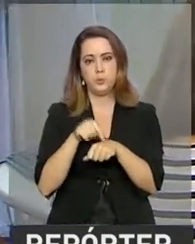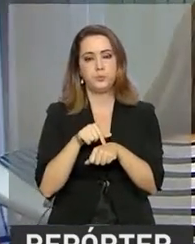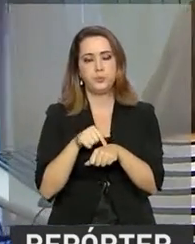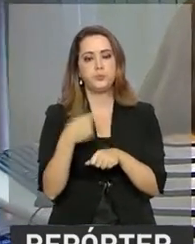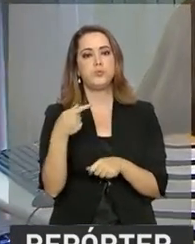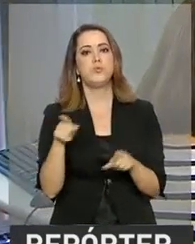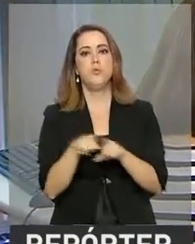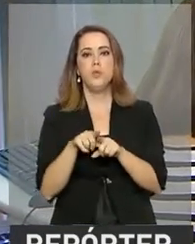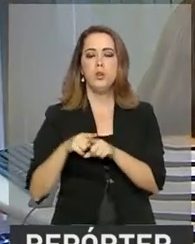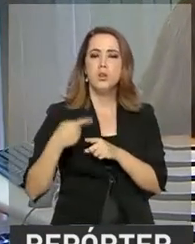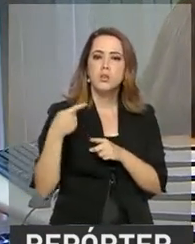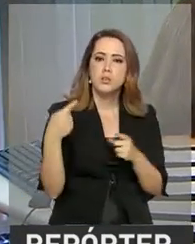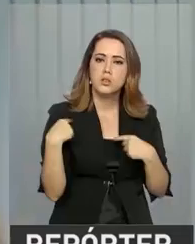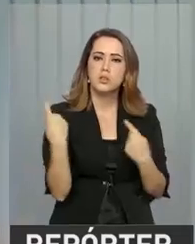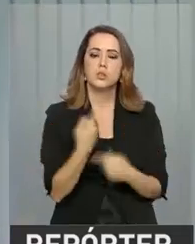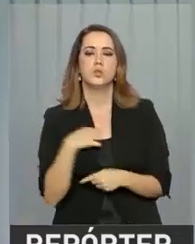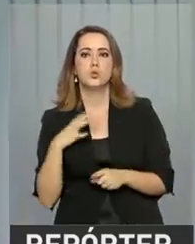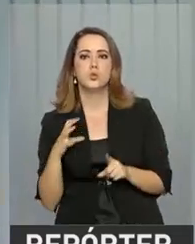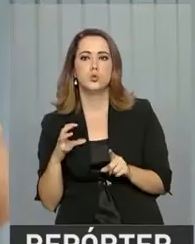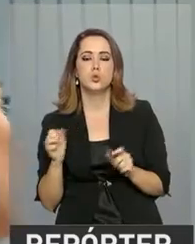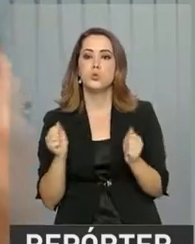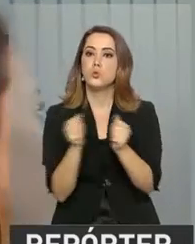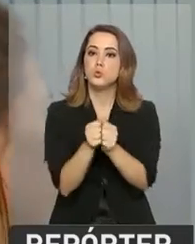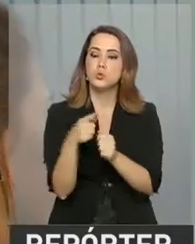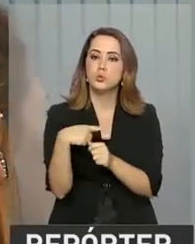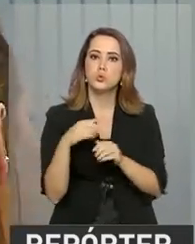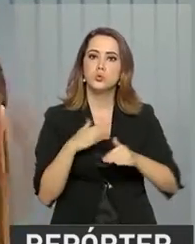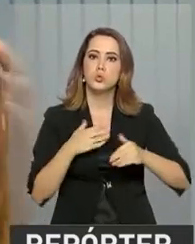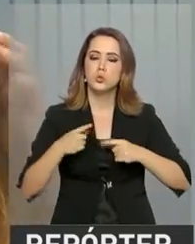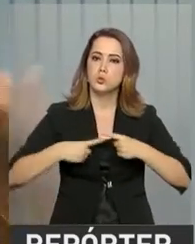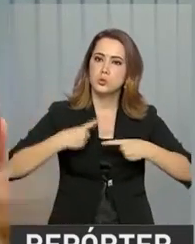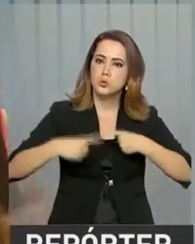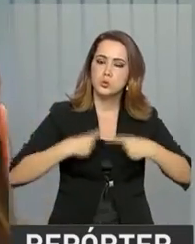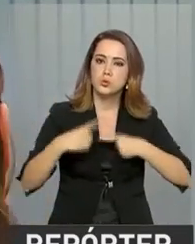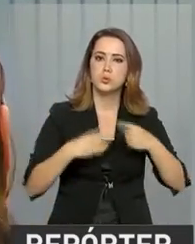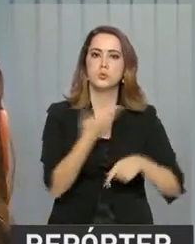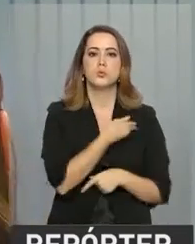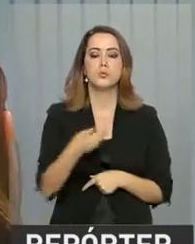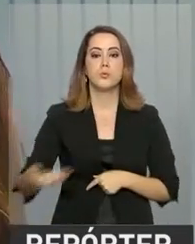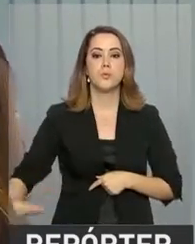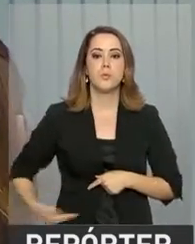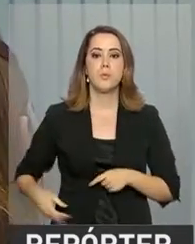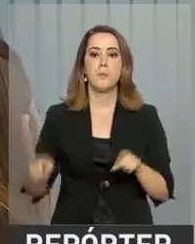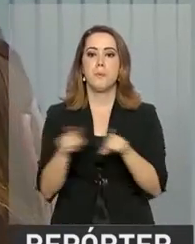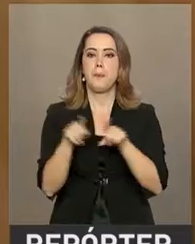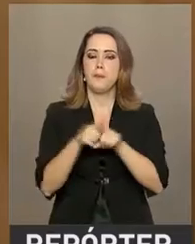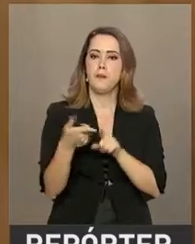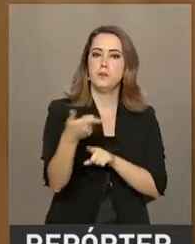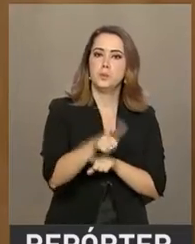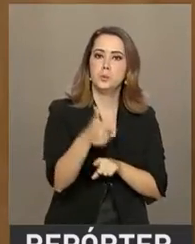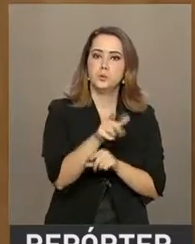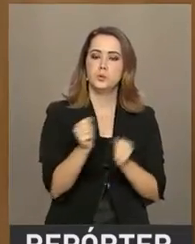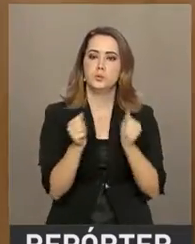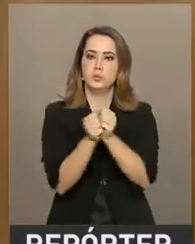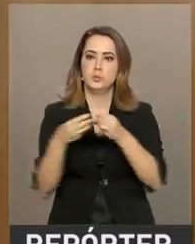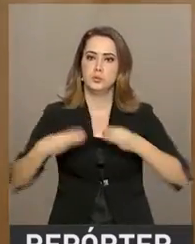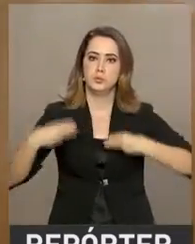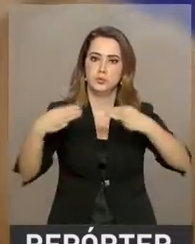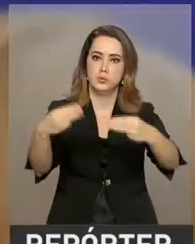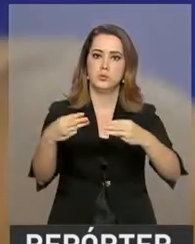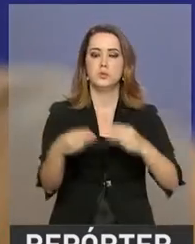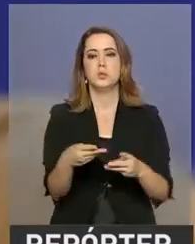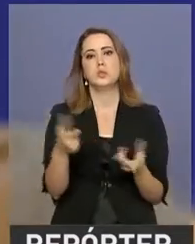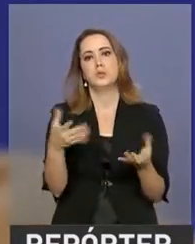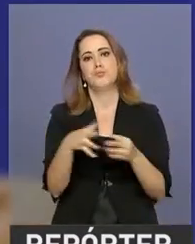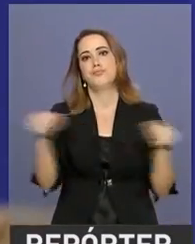da secretaria, para a gente se envolver com ações governamentais e também com outros ministérios para a gente tentar